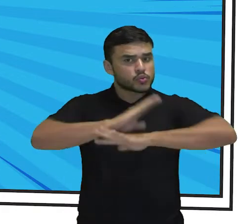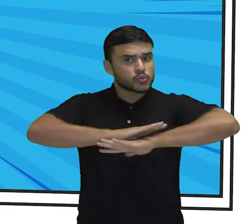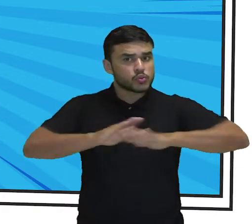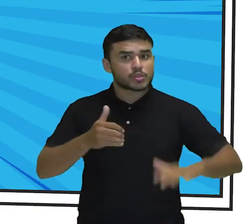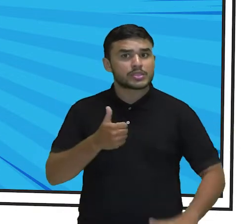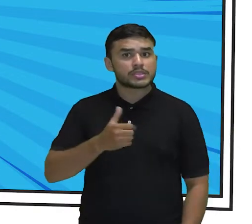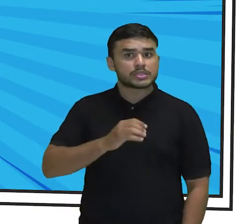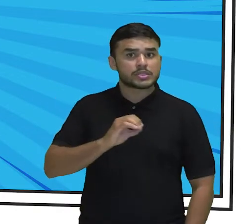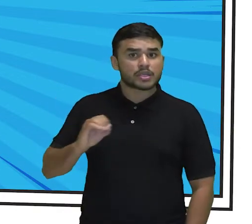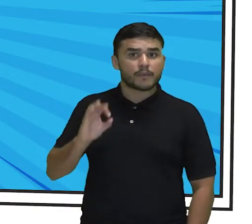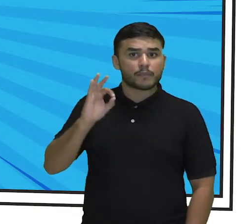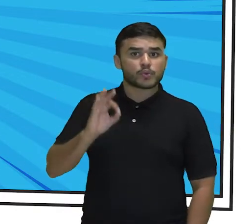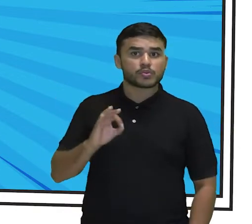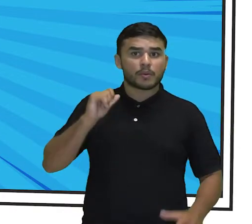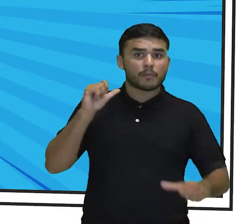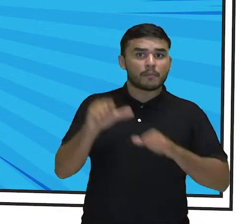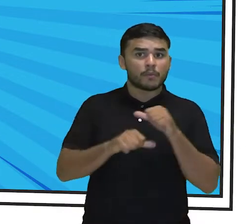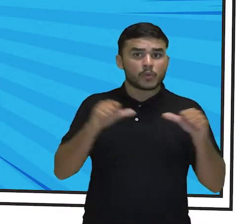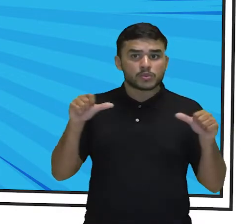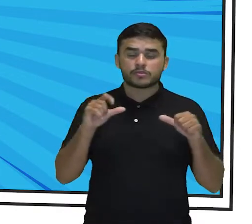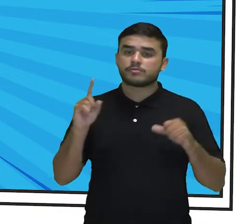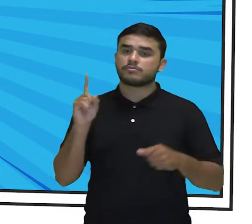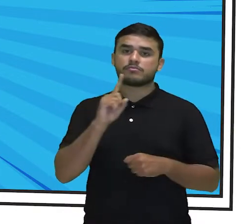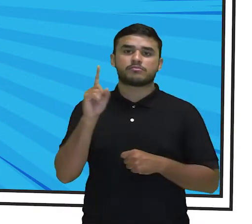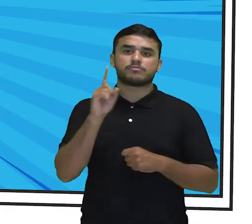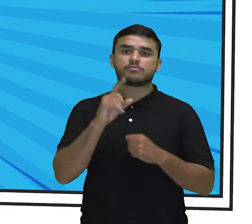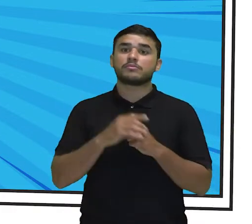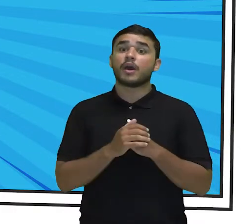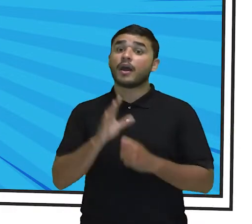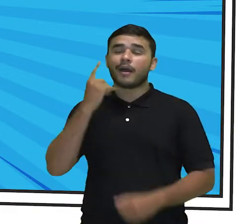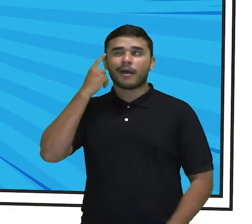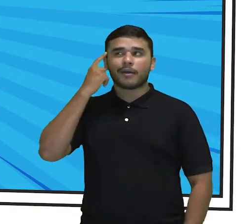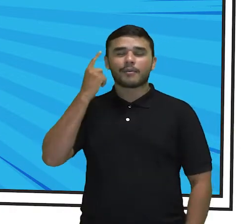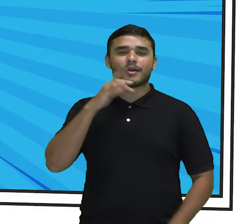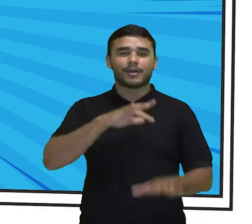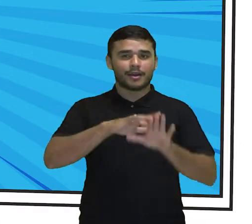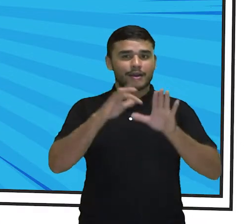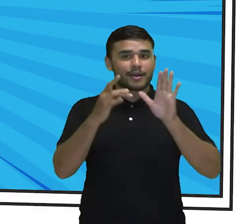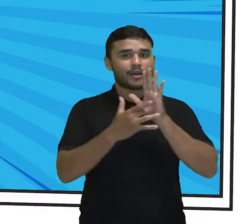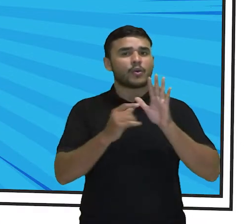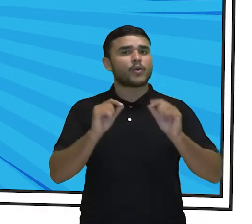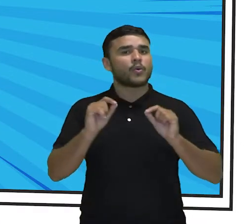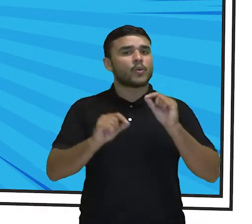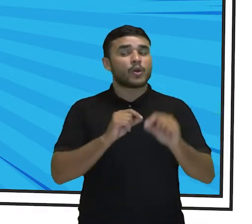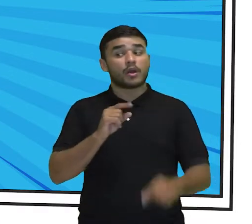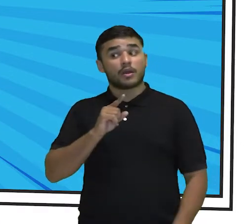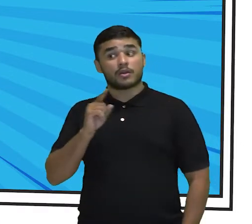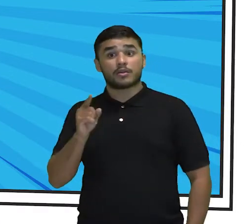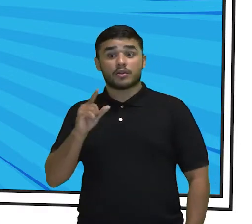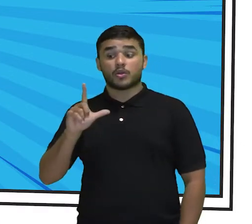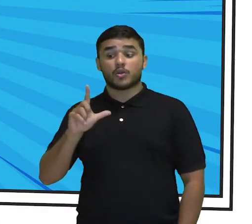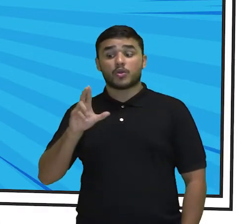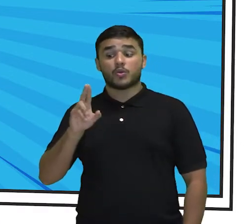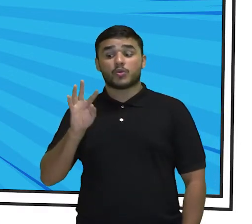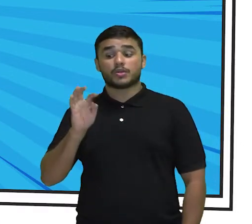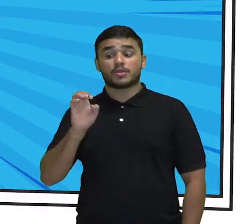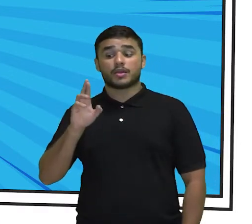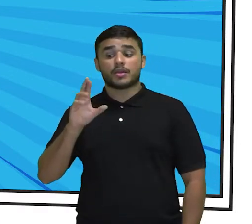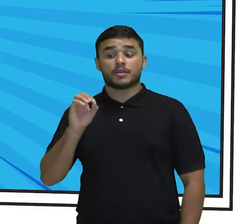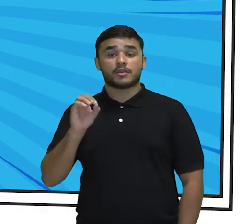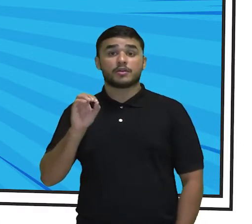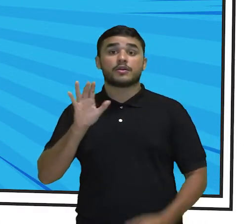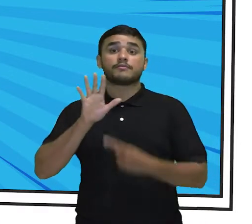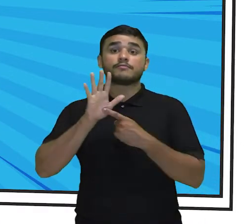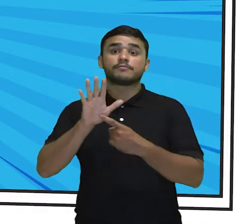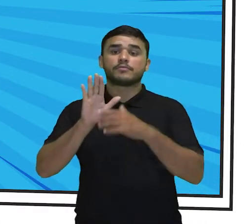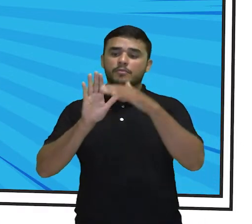a ideia de Lutero é fazer uma reforma. Só que o Papa não aceita. Lutero apresenta